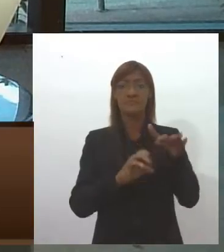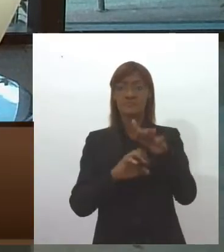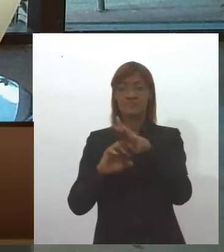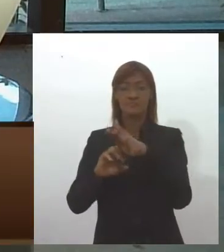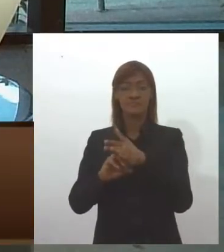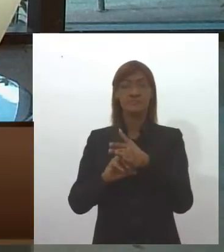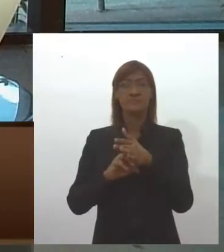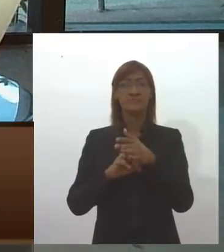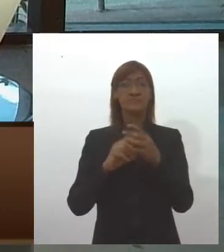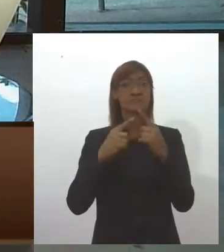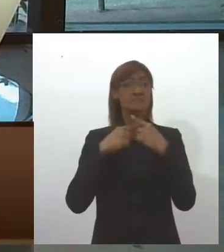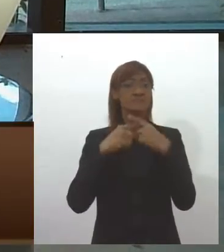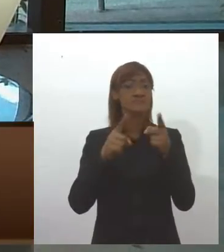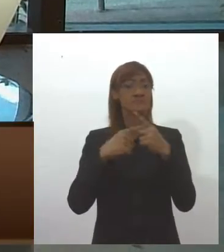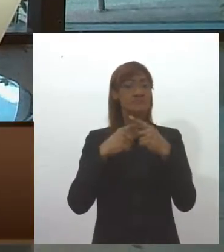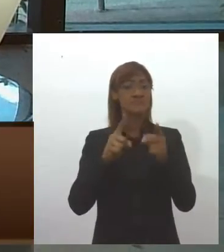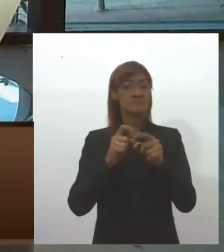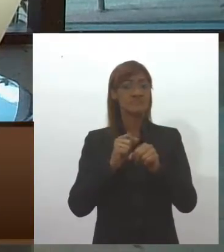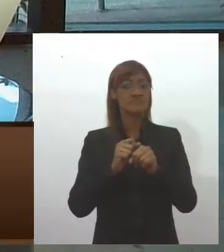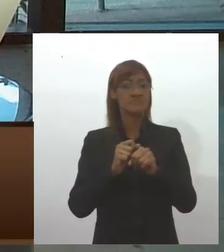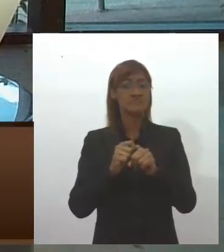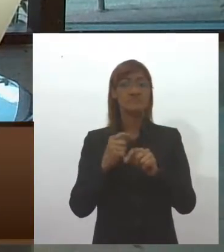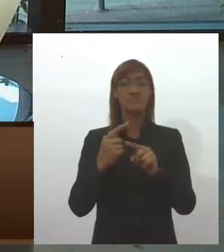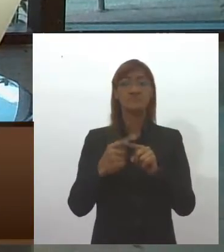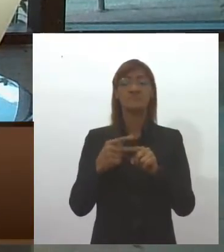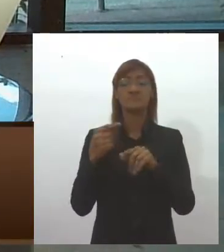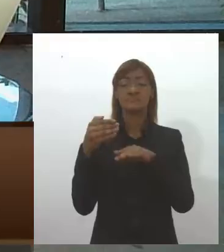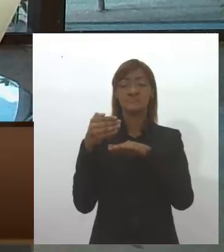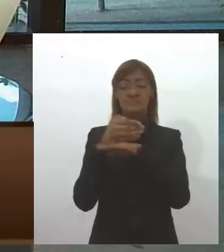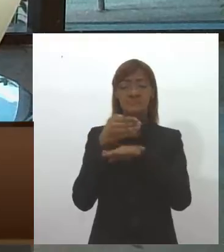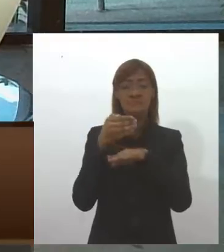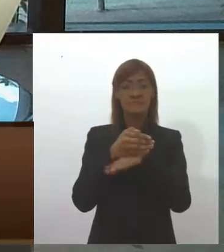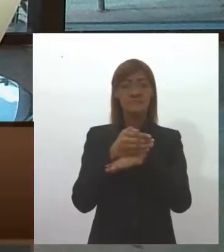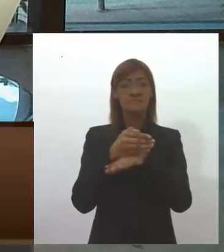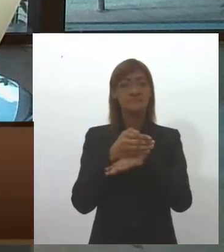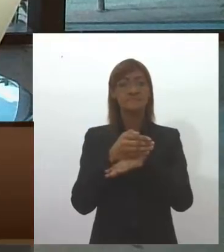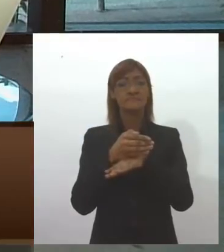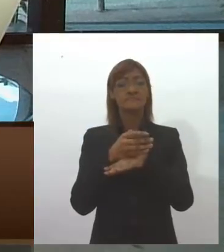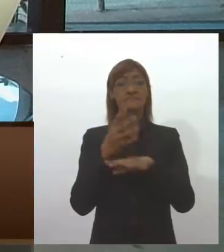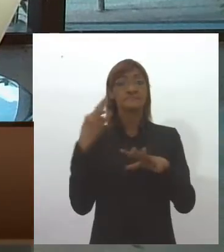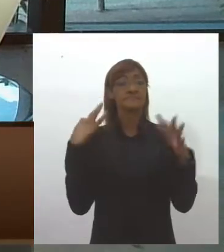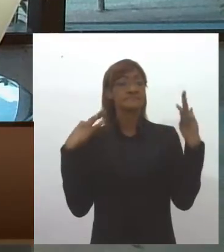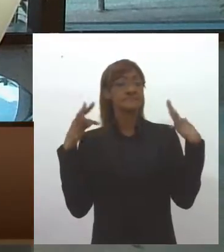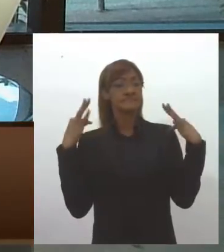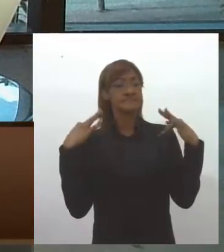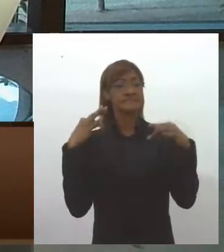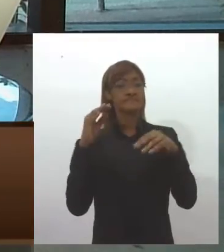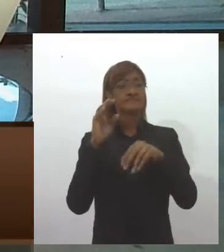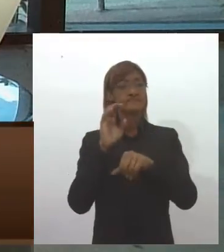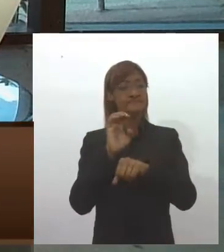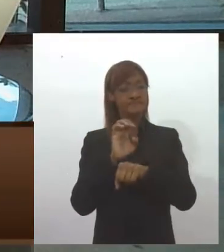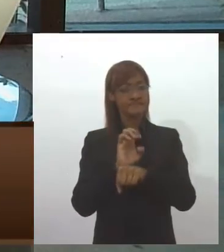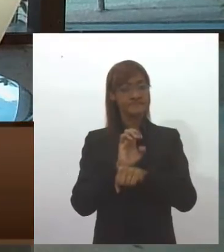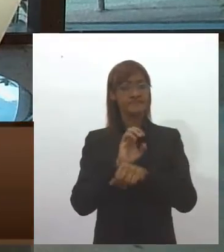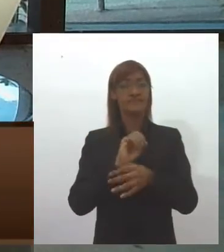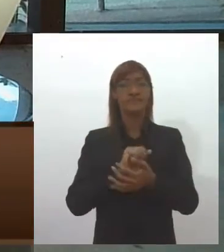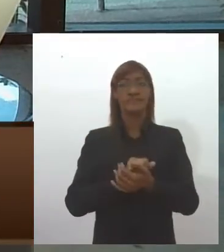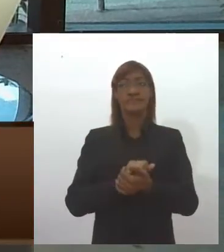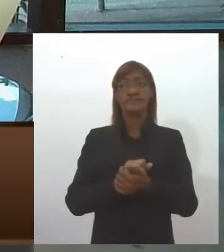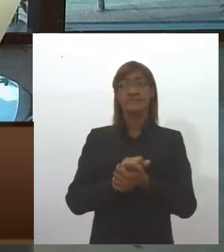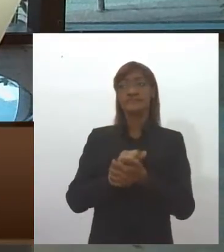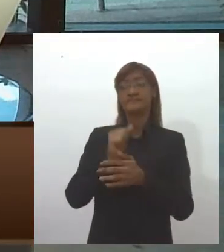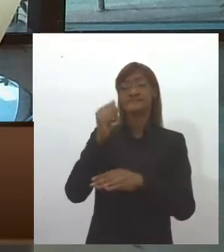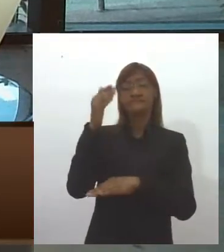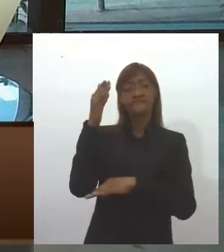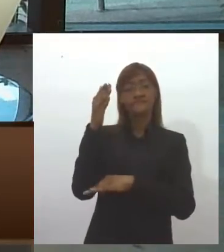hoteleiro por conta da baixa participação, da baixa presença de turistas no estado, da baixa ocupação de hotéis, toda uma